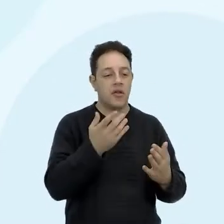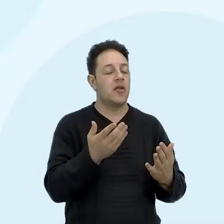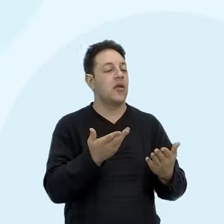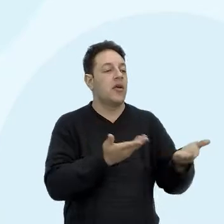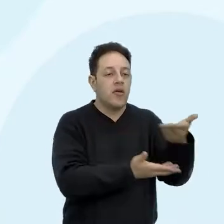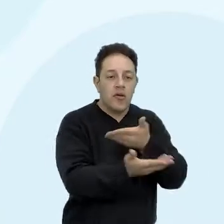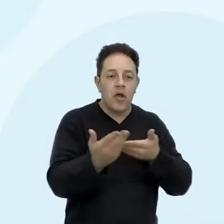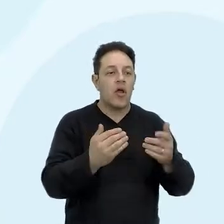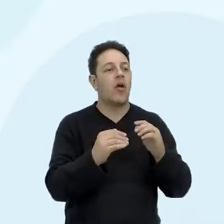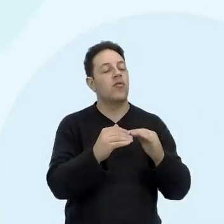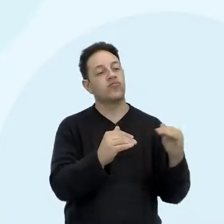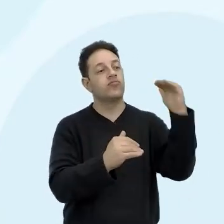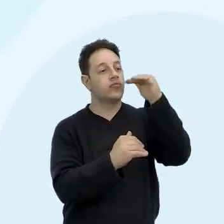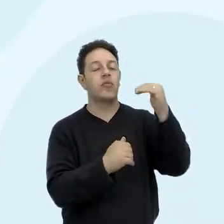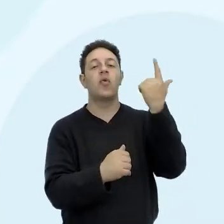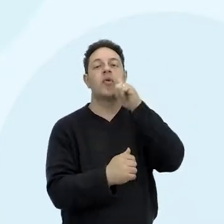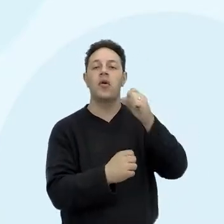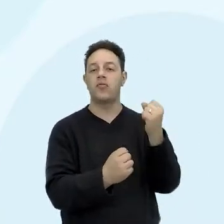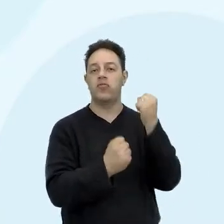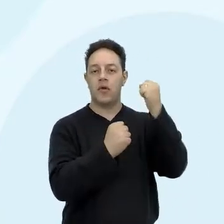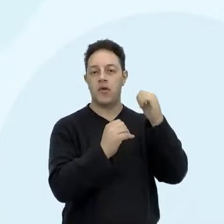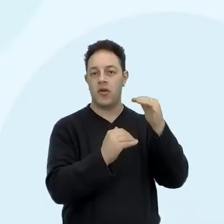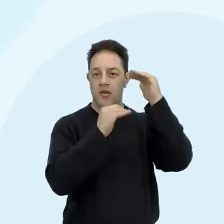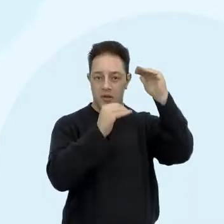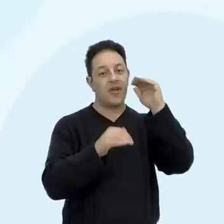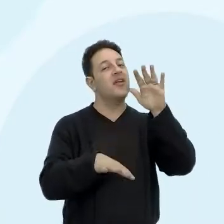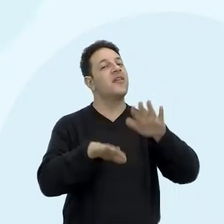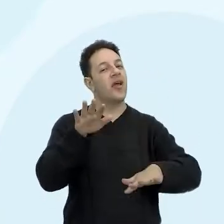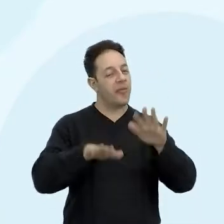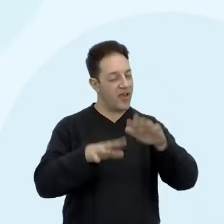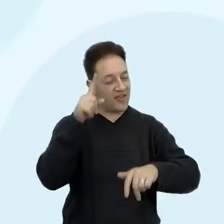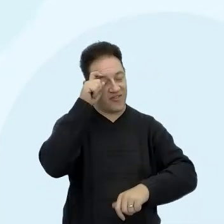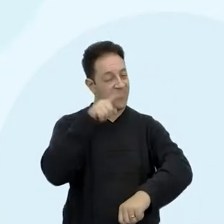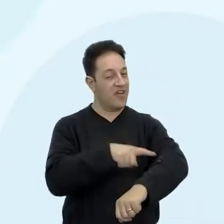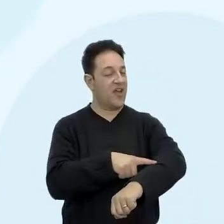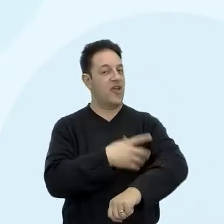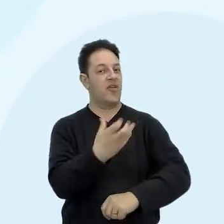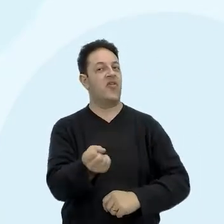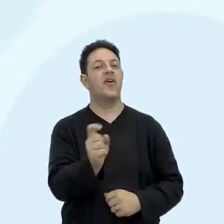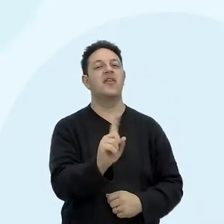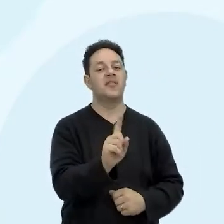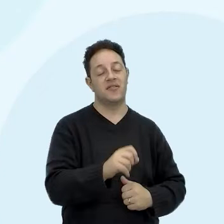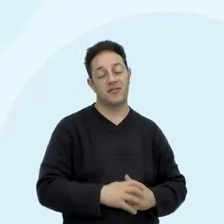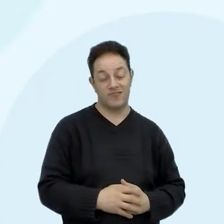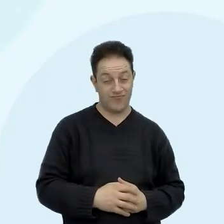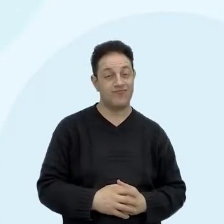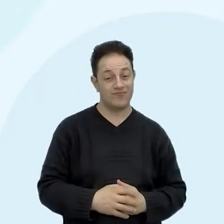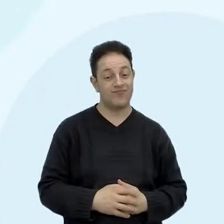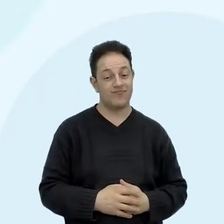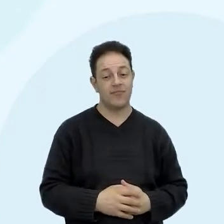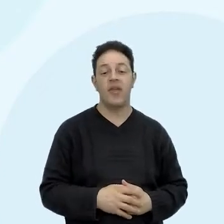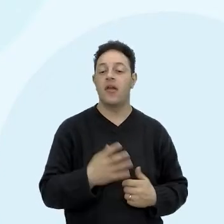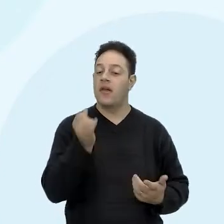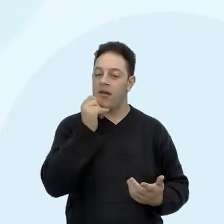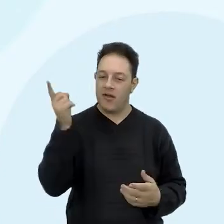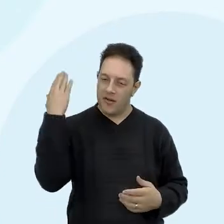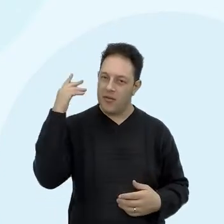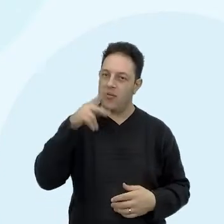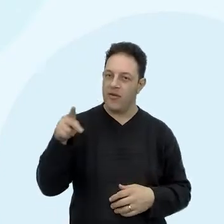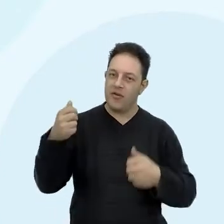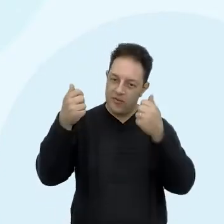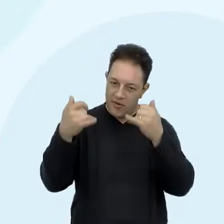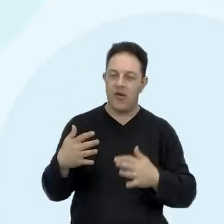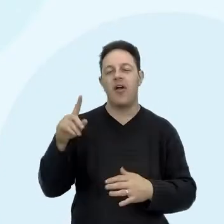relações de poder na sociedade são bastante reais. Daí, por exemplo, eu também, né, como eu havia dito, eu